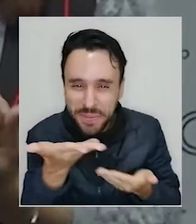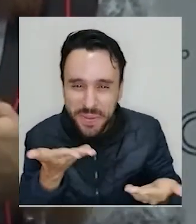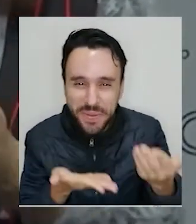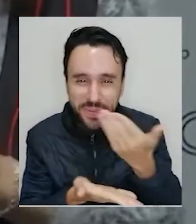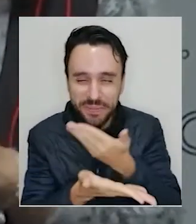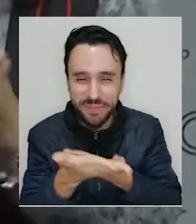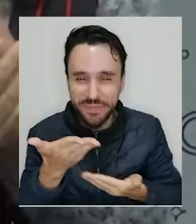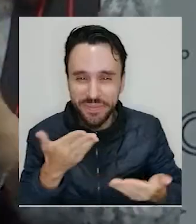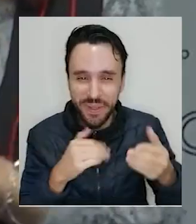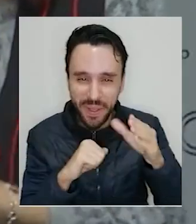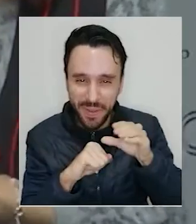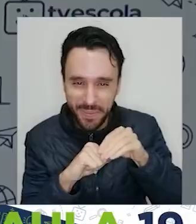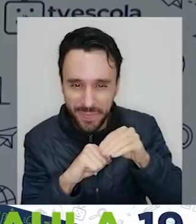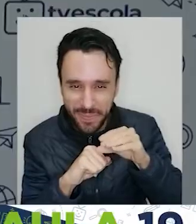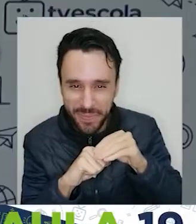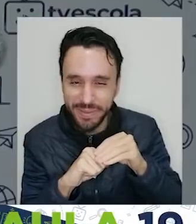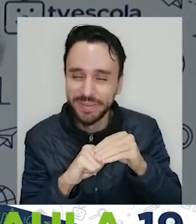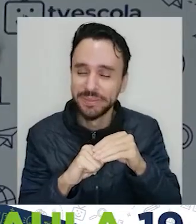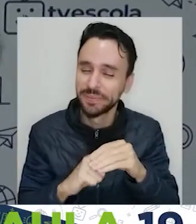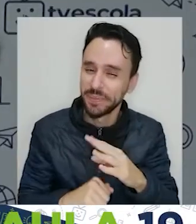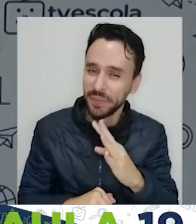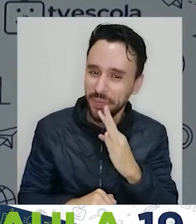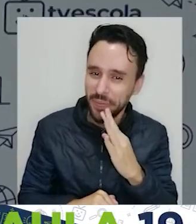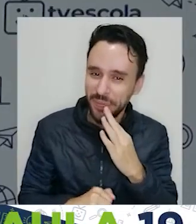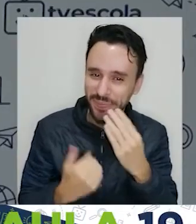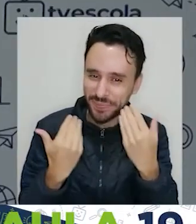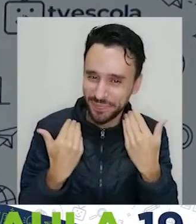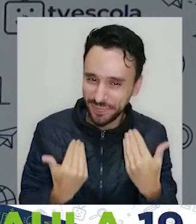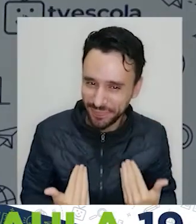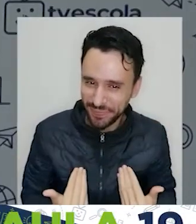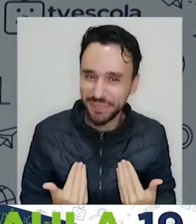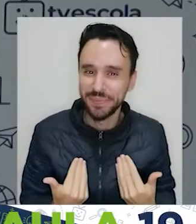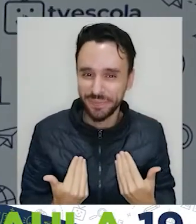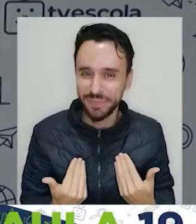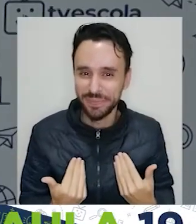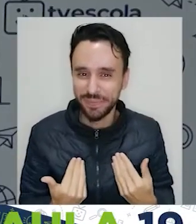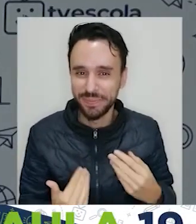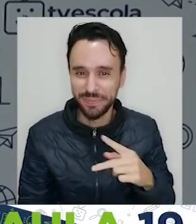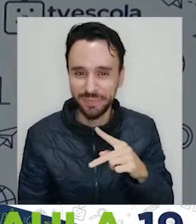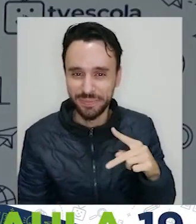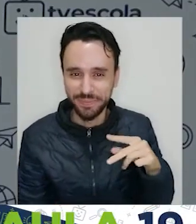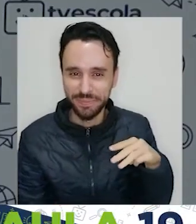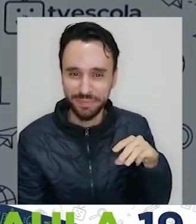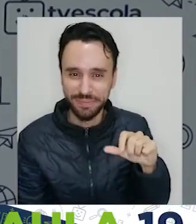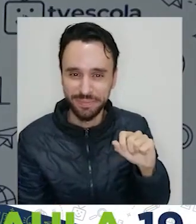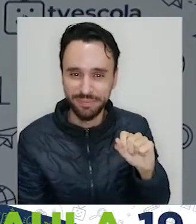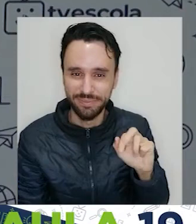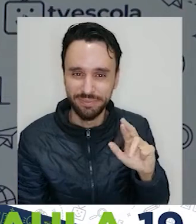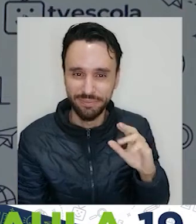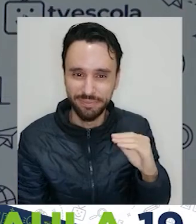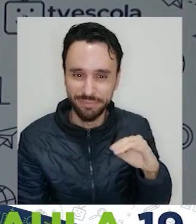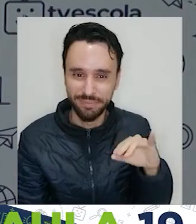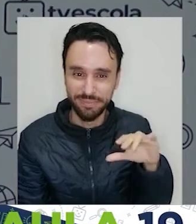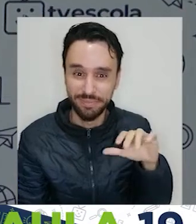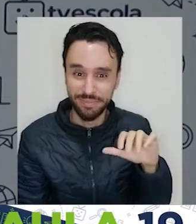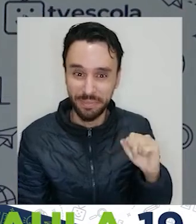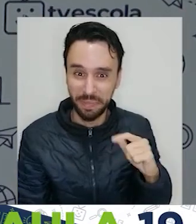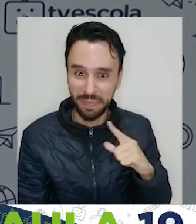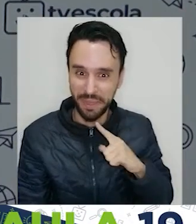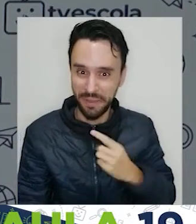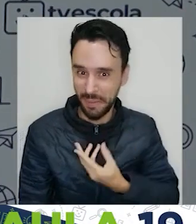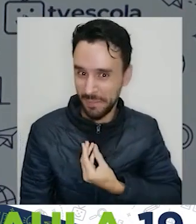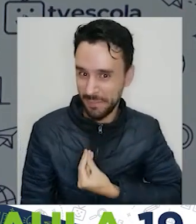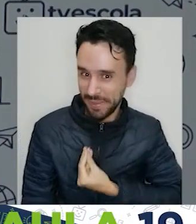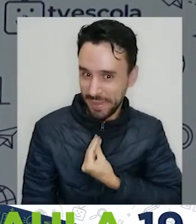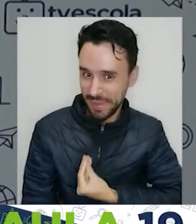com vocês. Vocês já me conhecem, né? Eu sou a professora Márcia e estarão conosco aí juntos